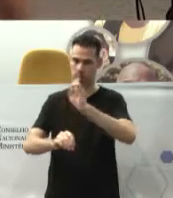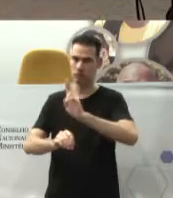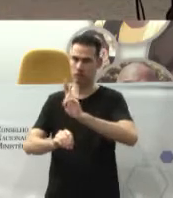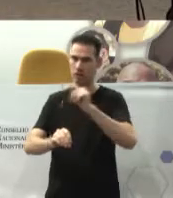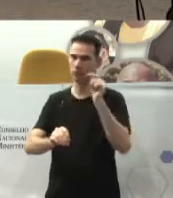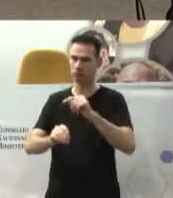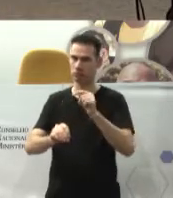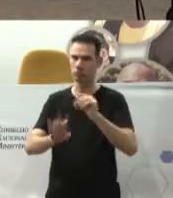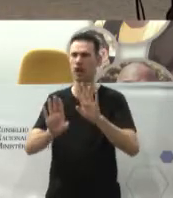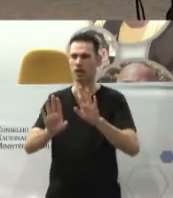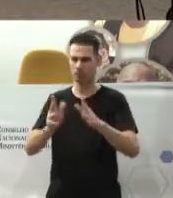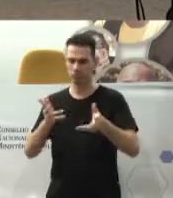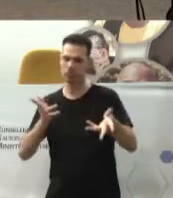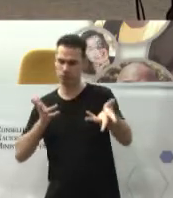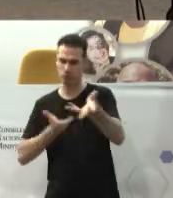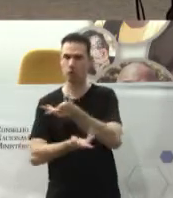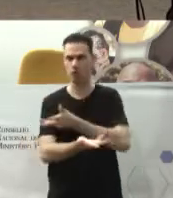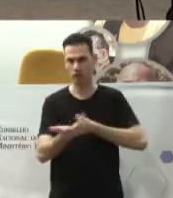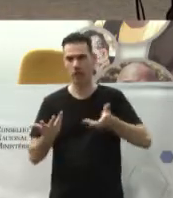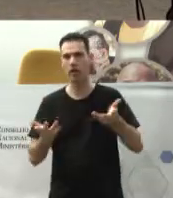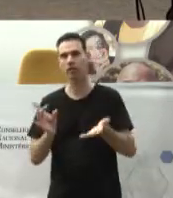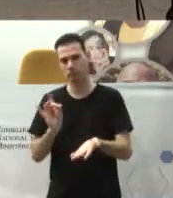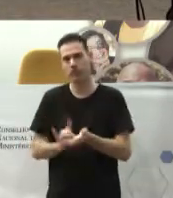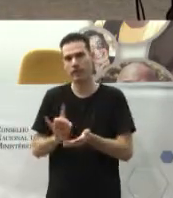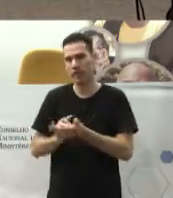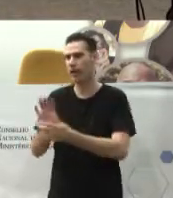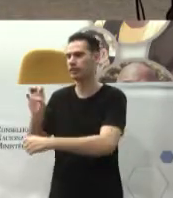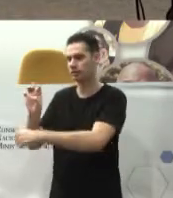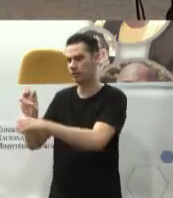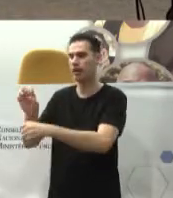competência é solidária. Estado, União, município, eles